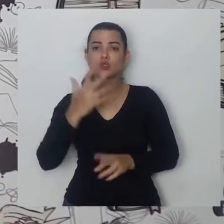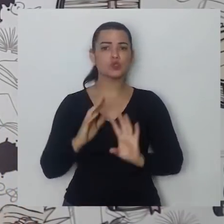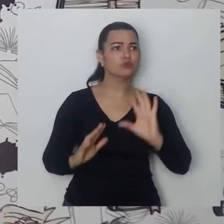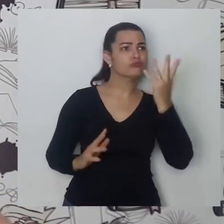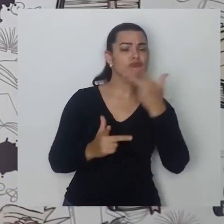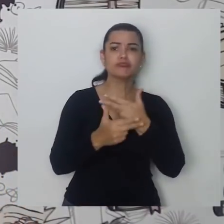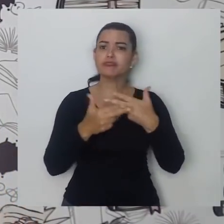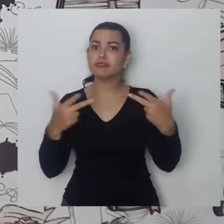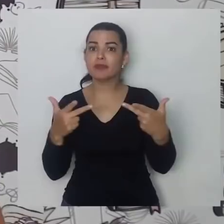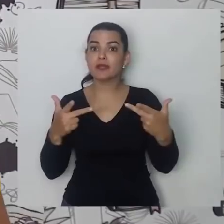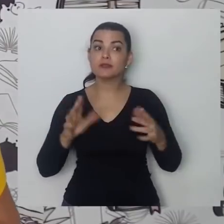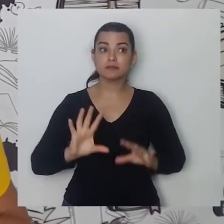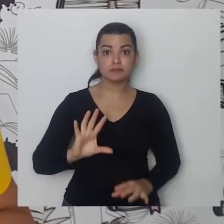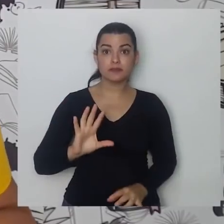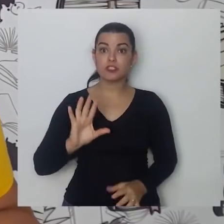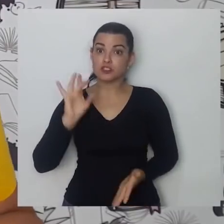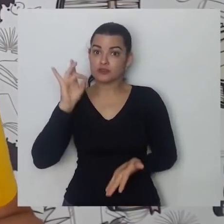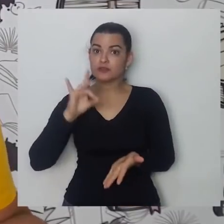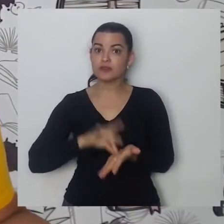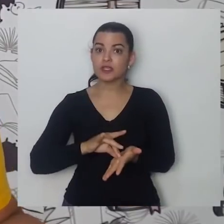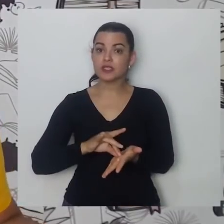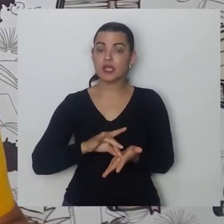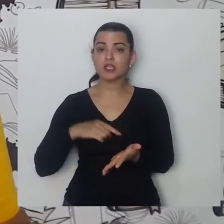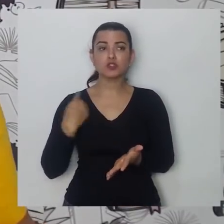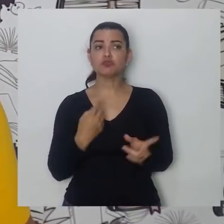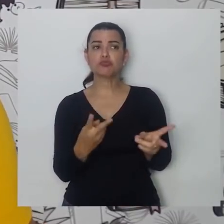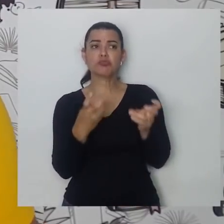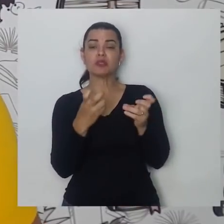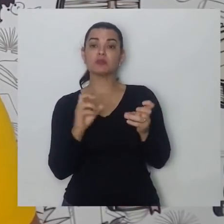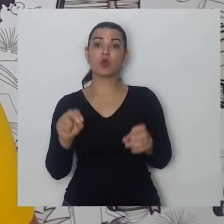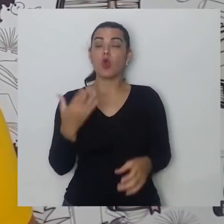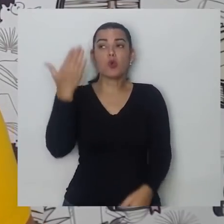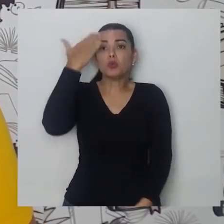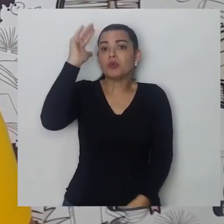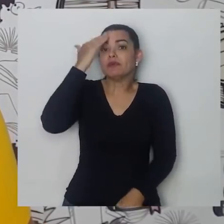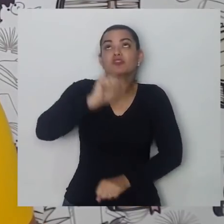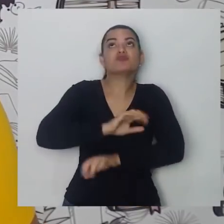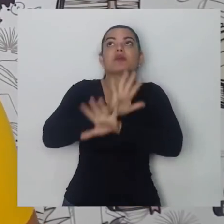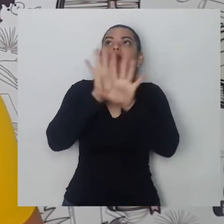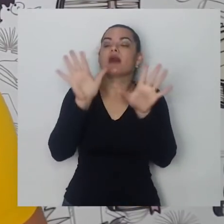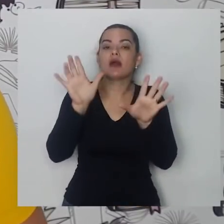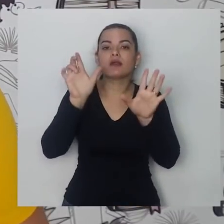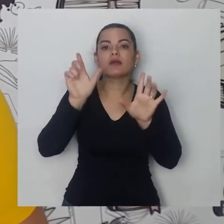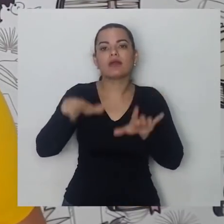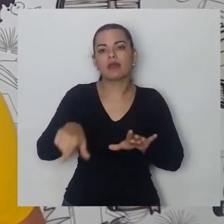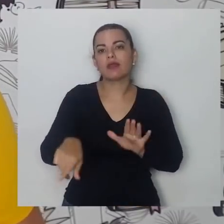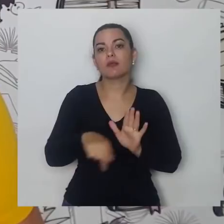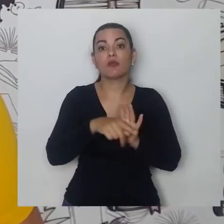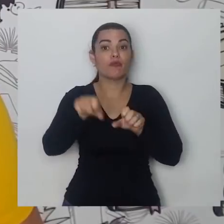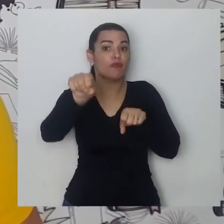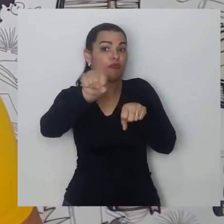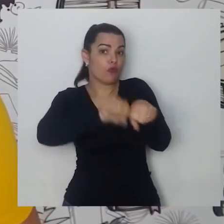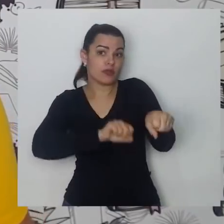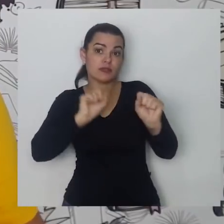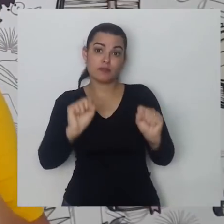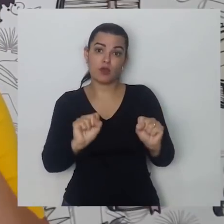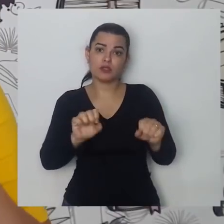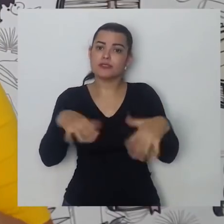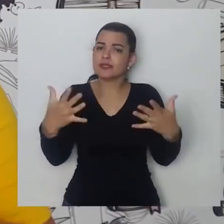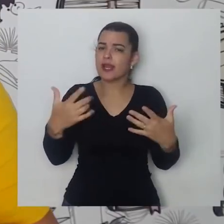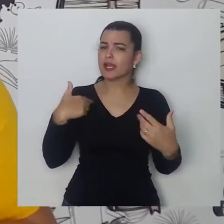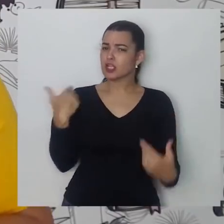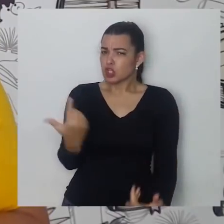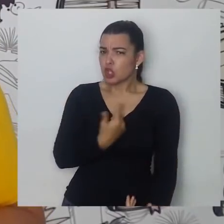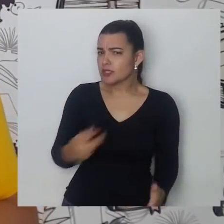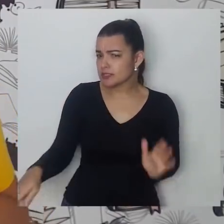acontecem no nosso dia a dia que nós nem percebemos ou não compreendemos que ela pode se representar numa forma de violência. Será